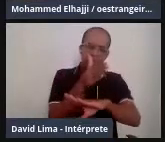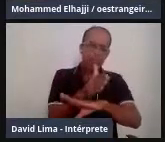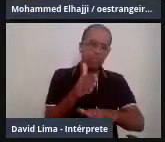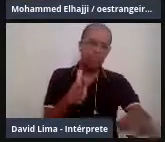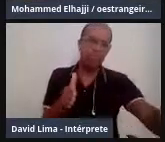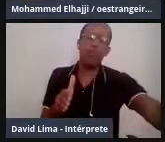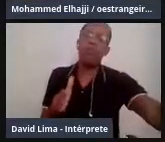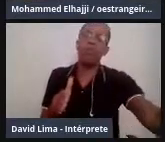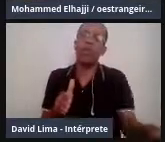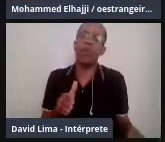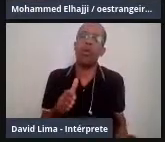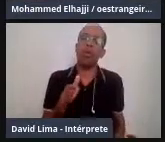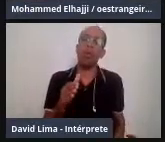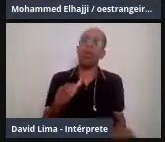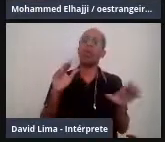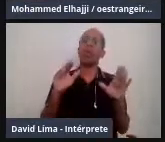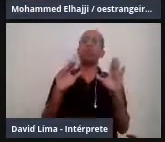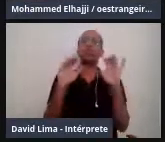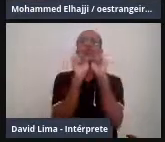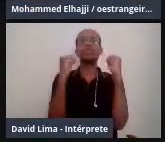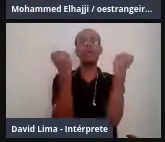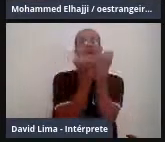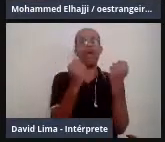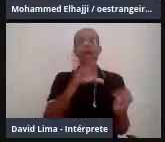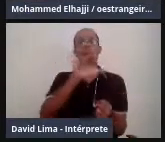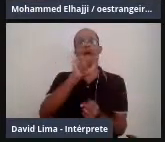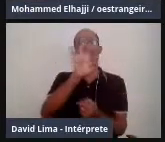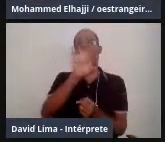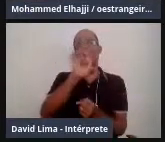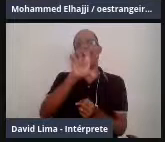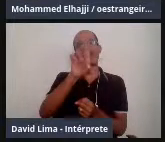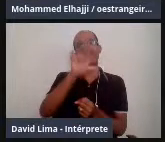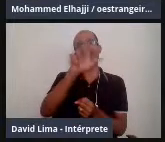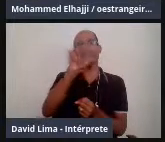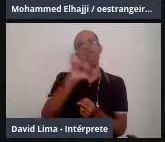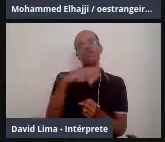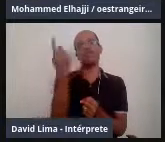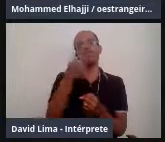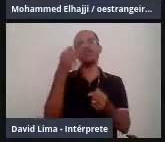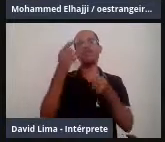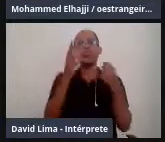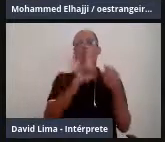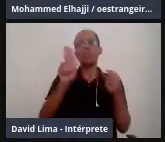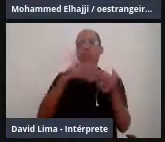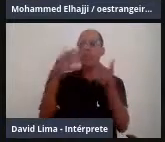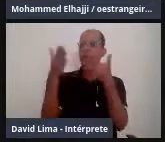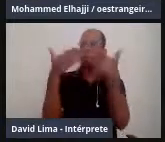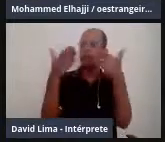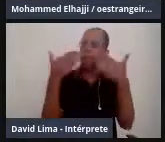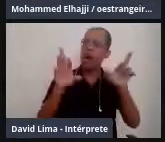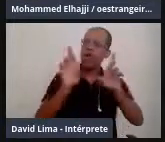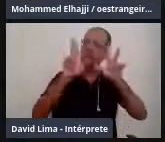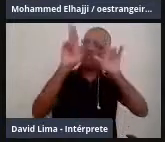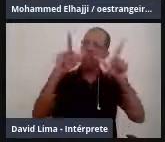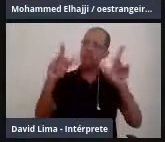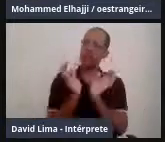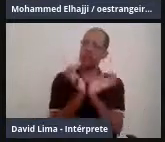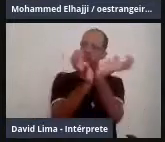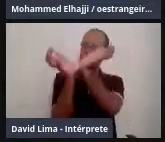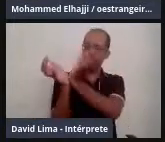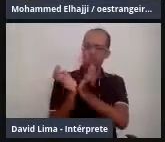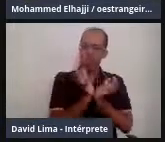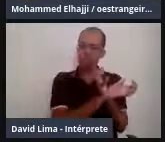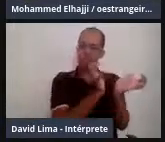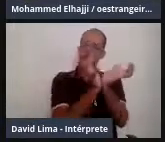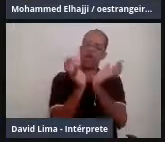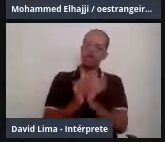das cátedras, que é o momento que nós temos, então, para debater, né, diferentes colegas que são responsáveis pelas